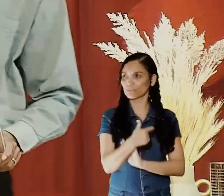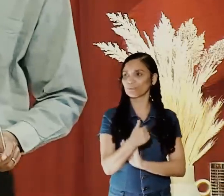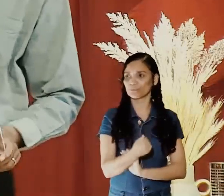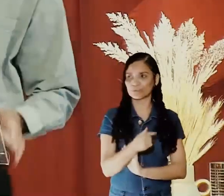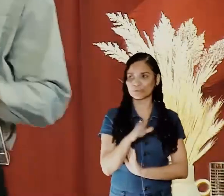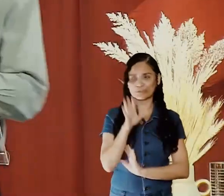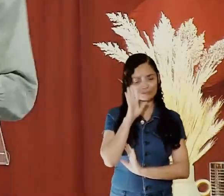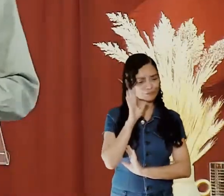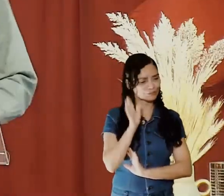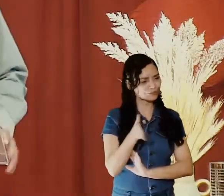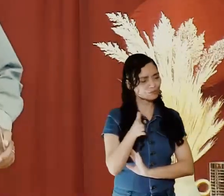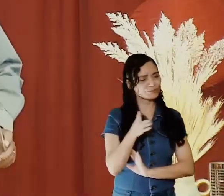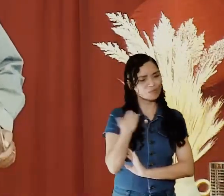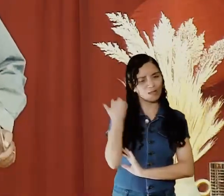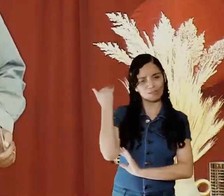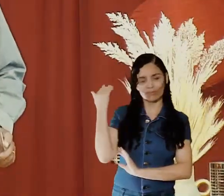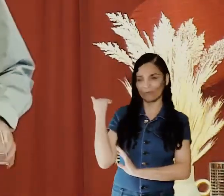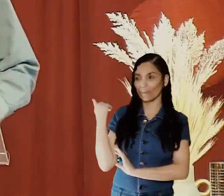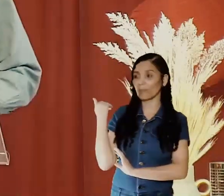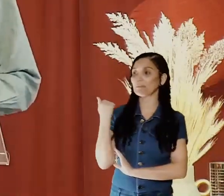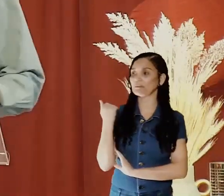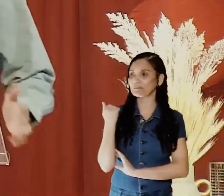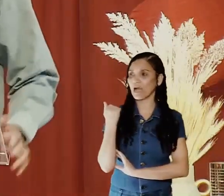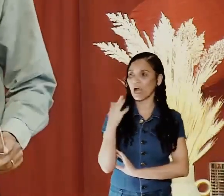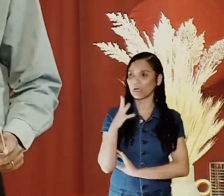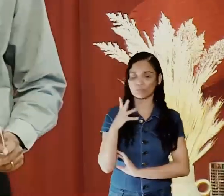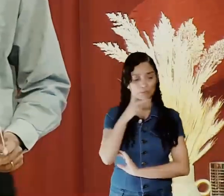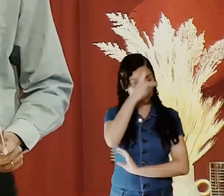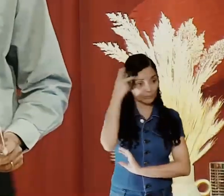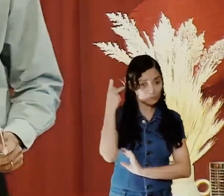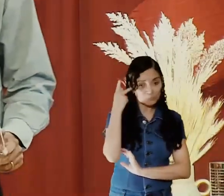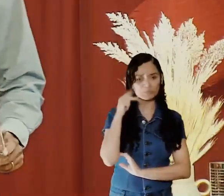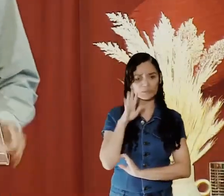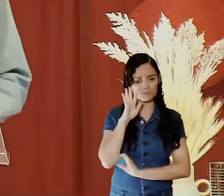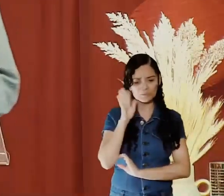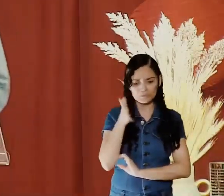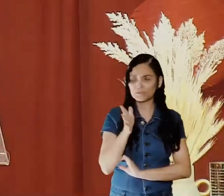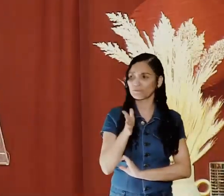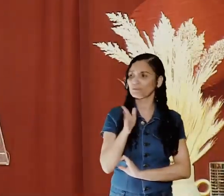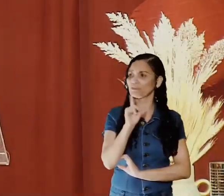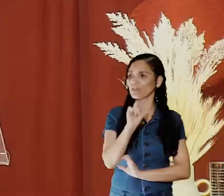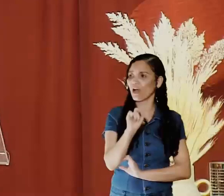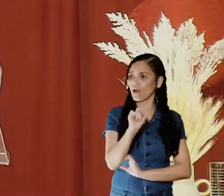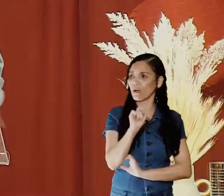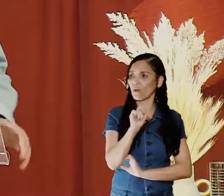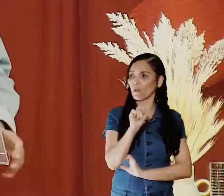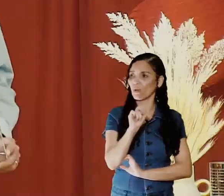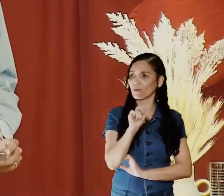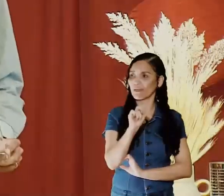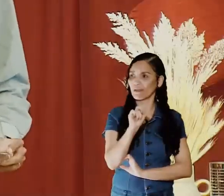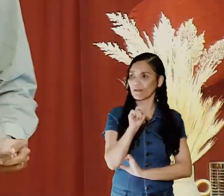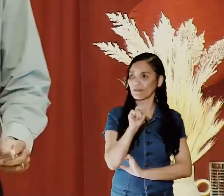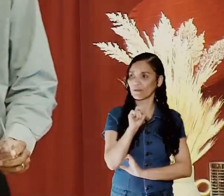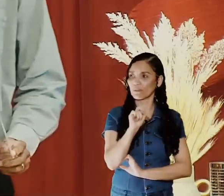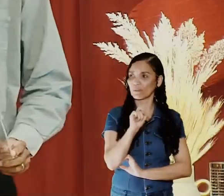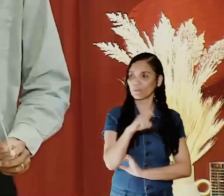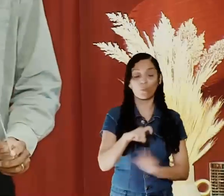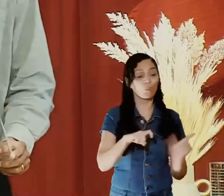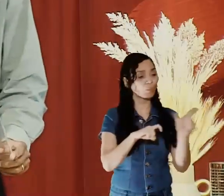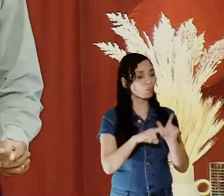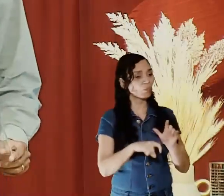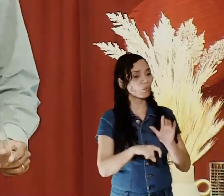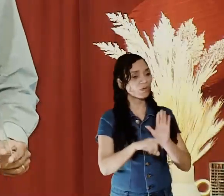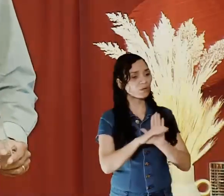que aconteceria, acontecendo de fato. Uma das narrativas diz assim a palavra do Senhor, Lucas 2, 1